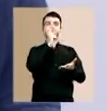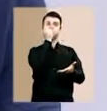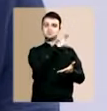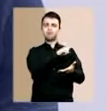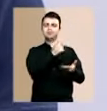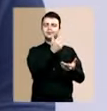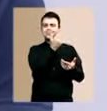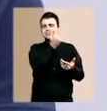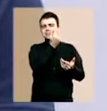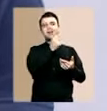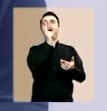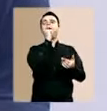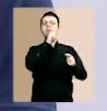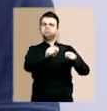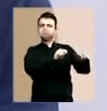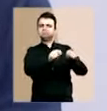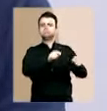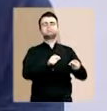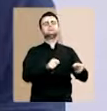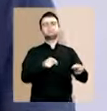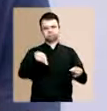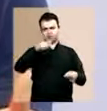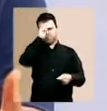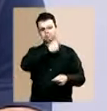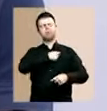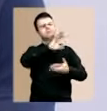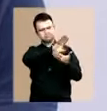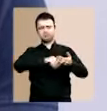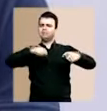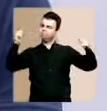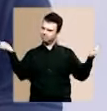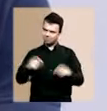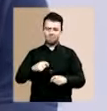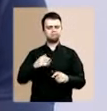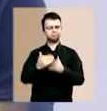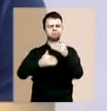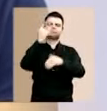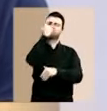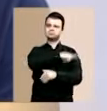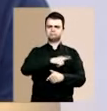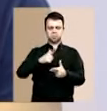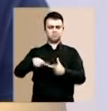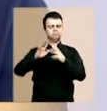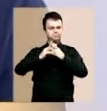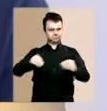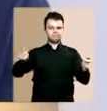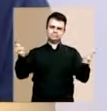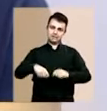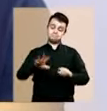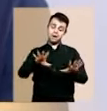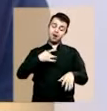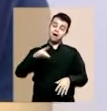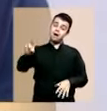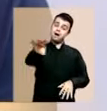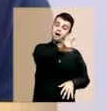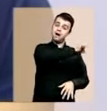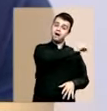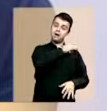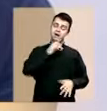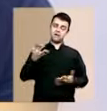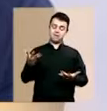Rio Preto vai conseguir e outros problemas todos também consegue. Mas, claro, isso